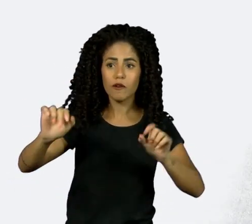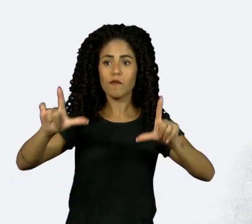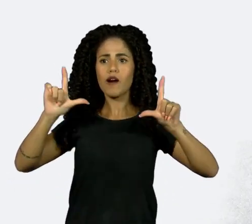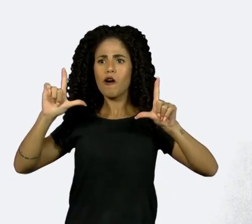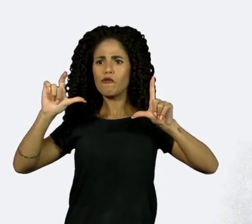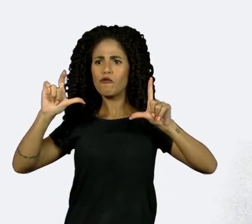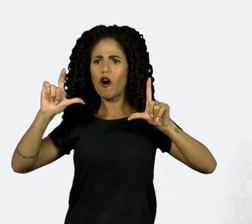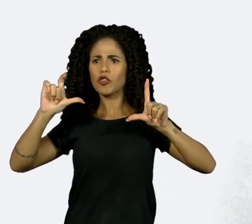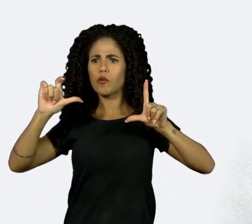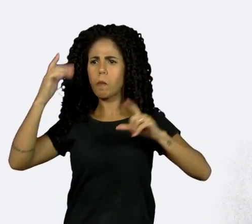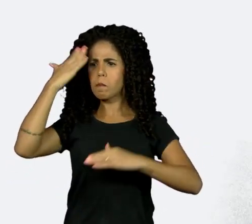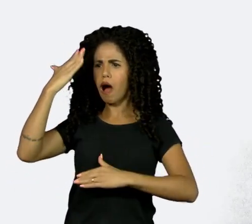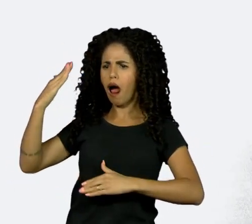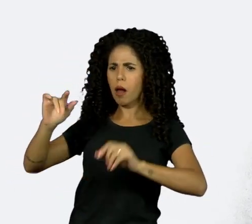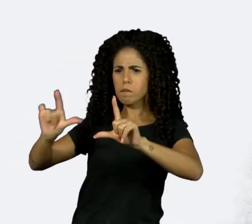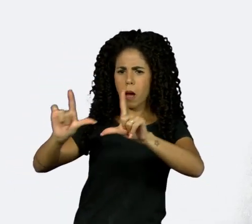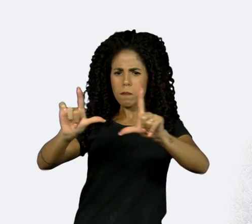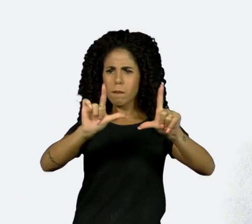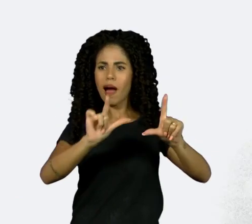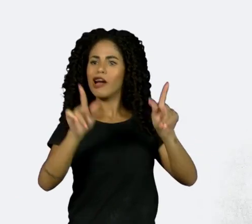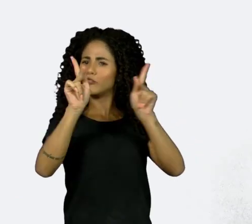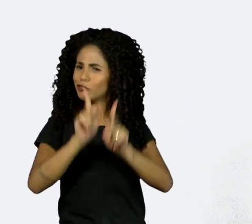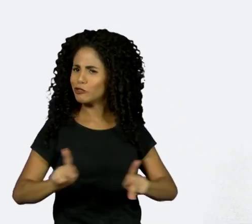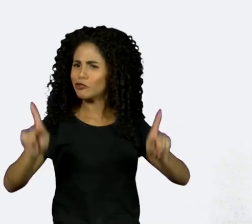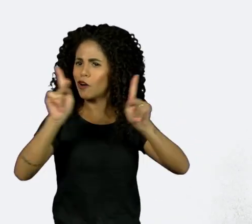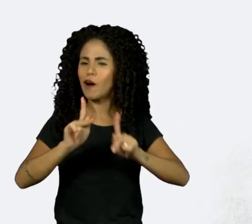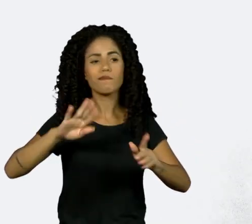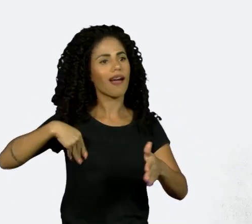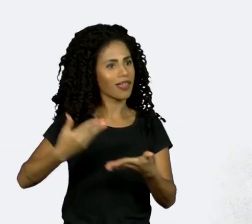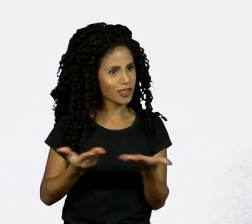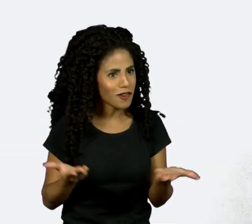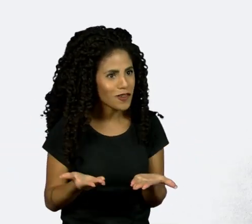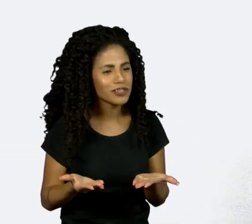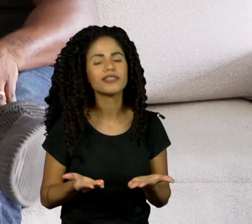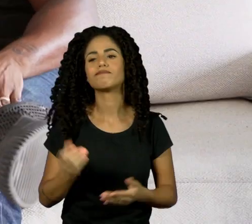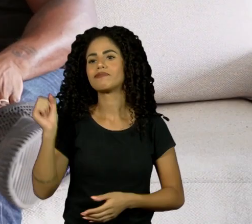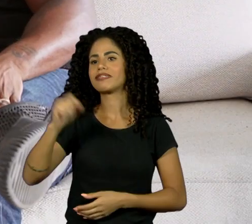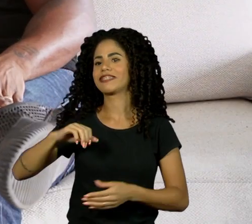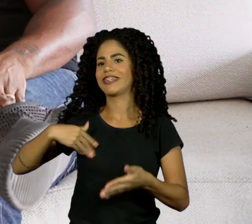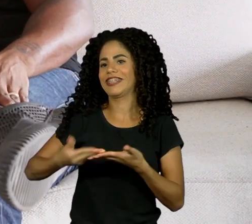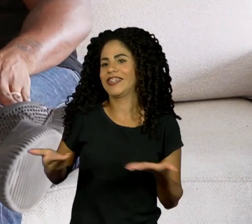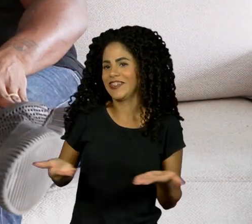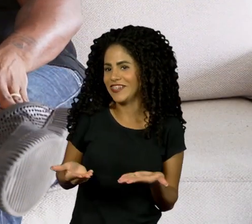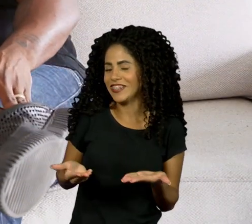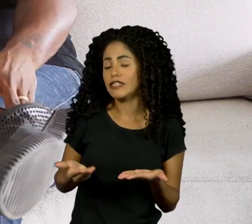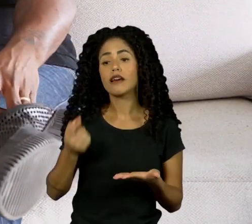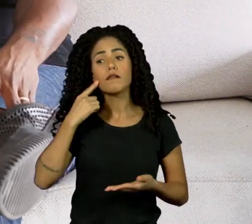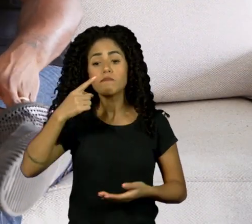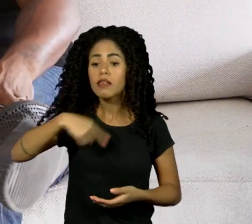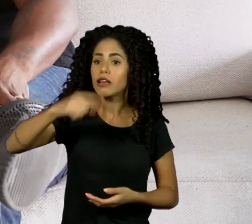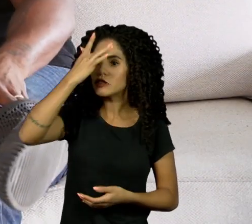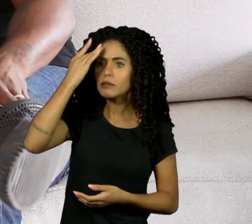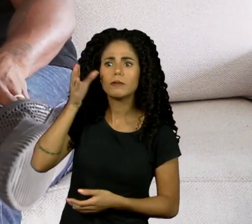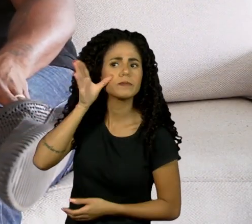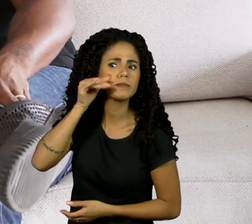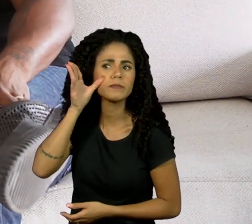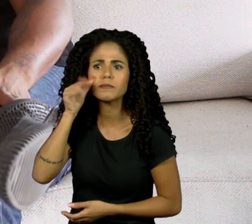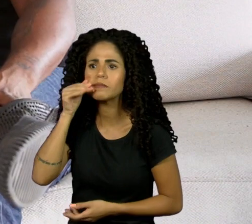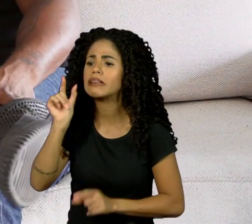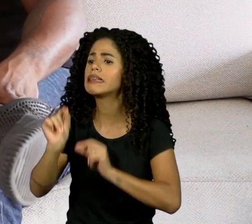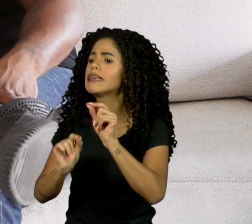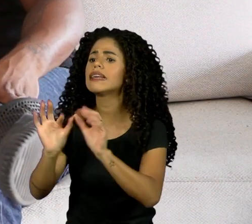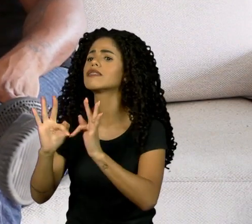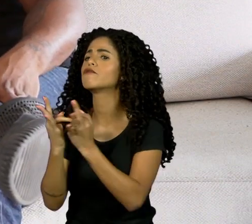em todos os lugares, né, era vitrine de shopping. Ainda hoje roda, né? Roda muito. Daí a galera ficou muito curiosa em saber,